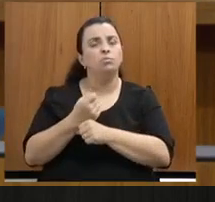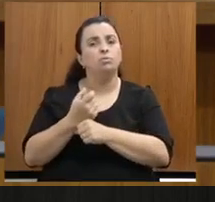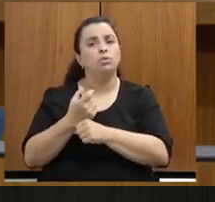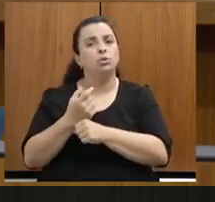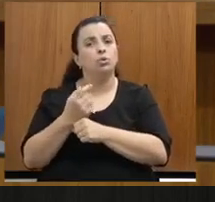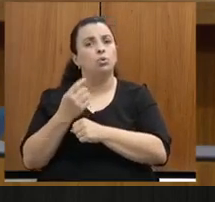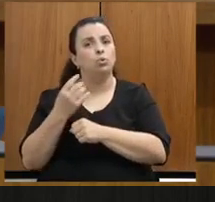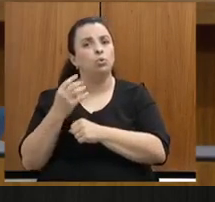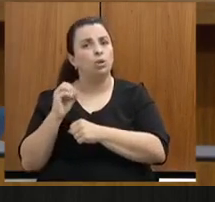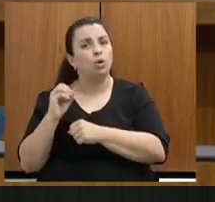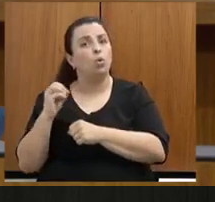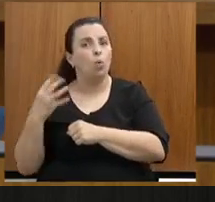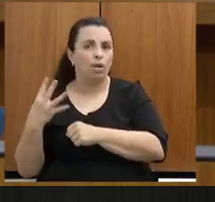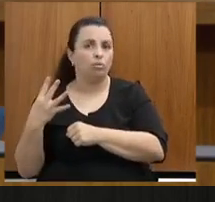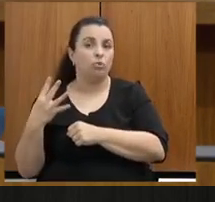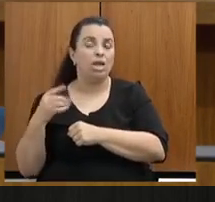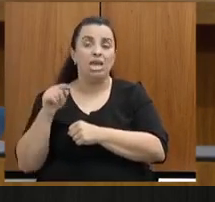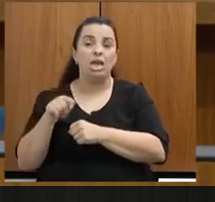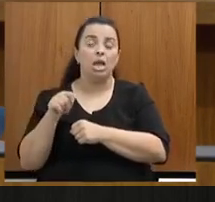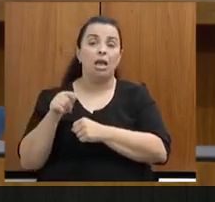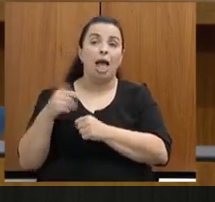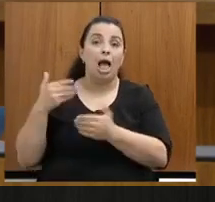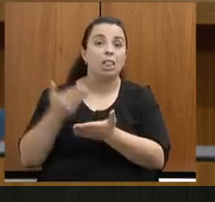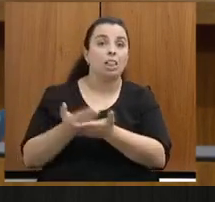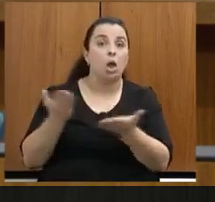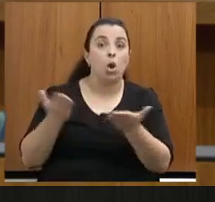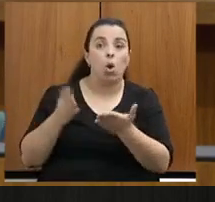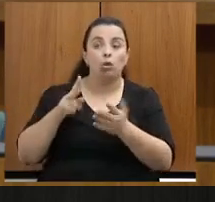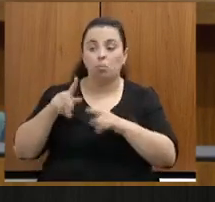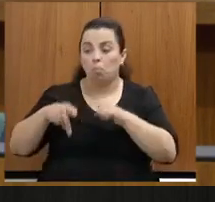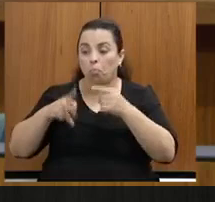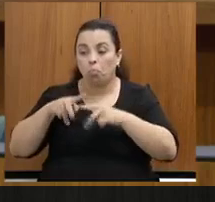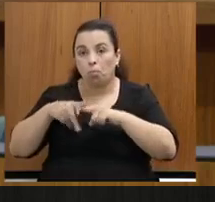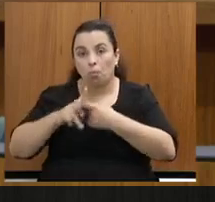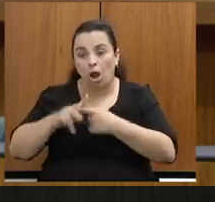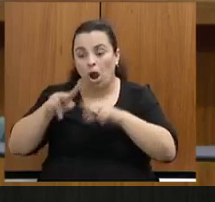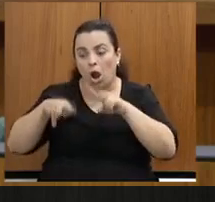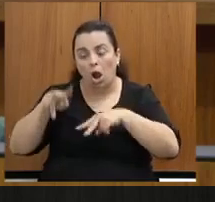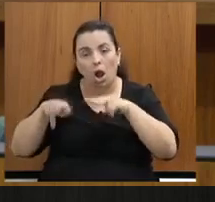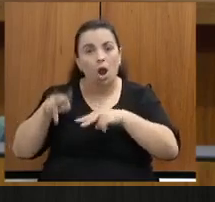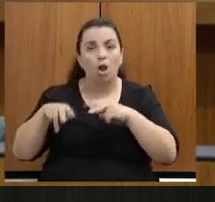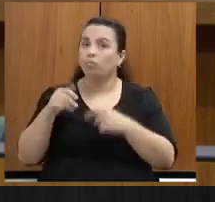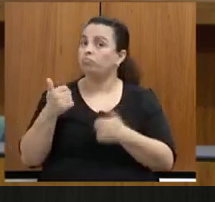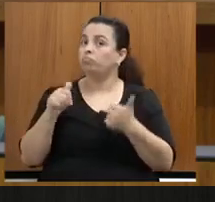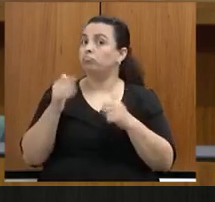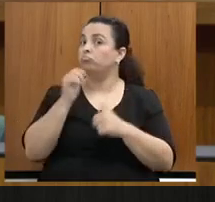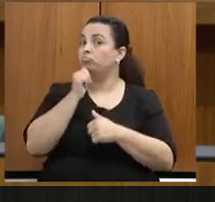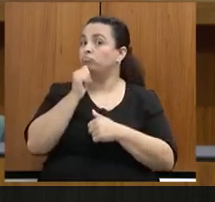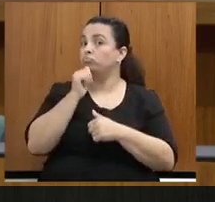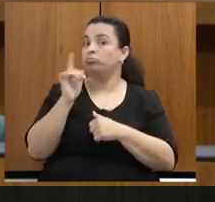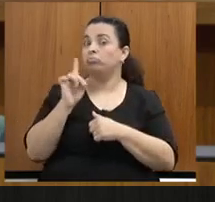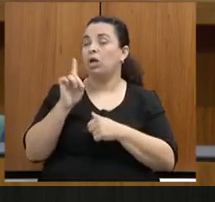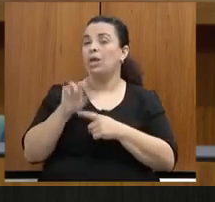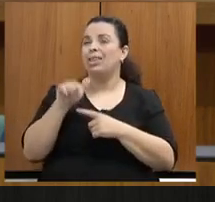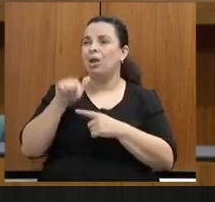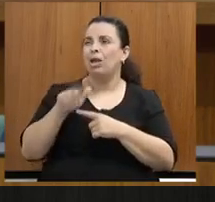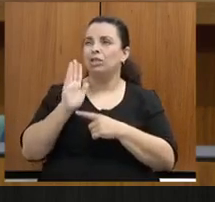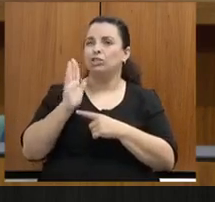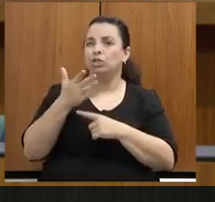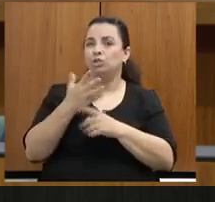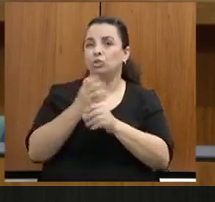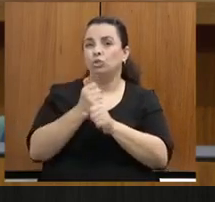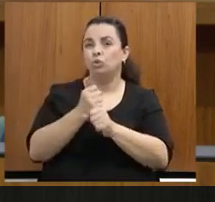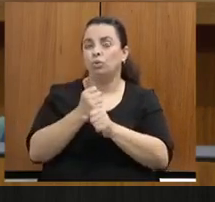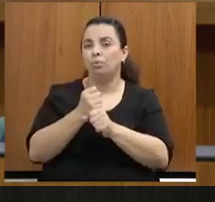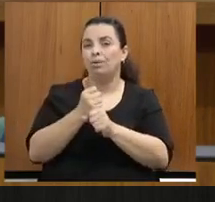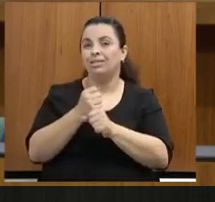ele não foi revisado então nós temos aí 17 anos de vigência do Decreto